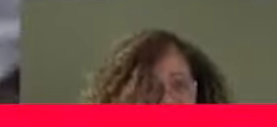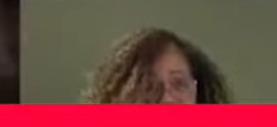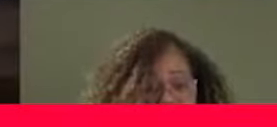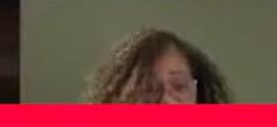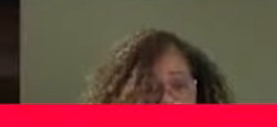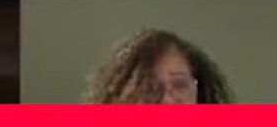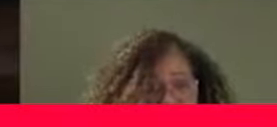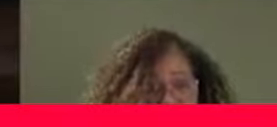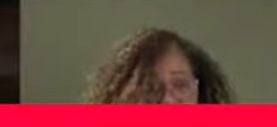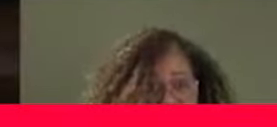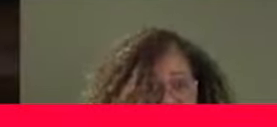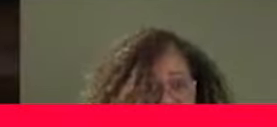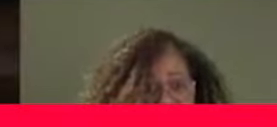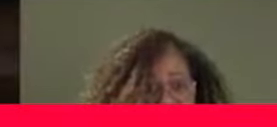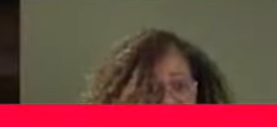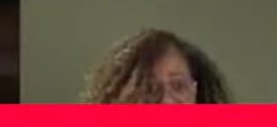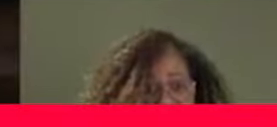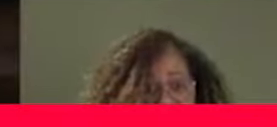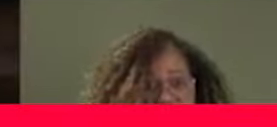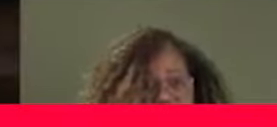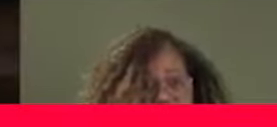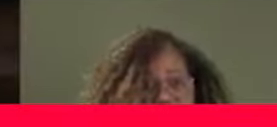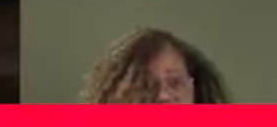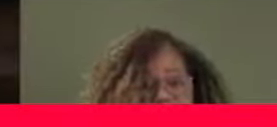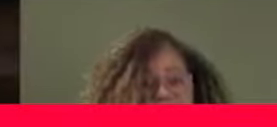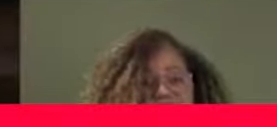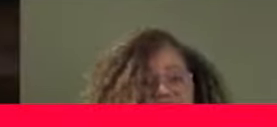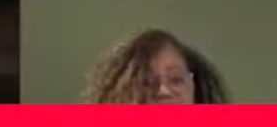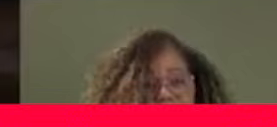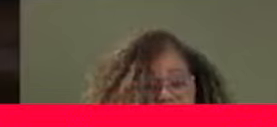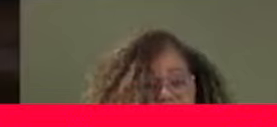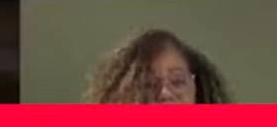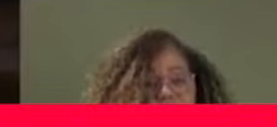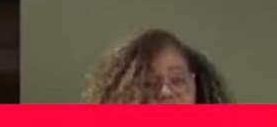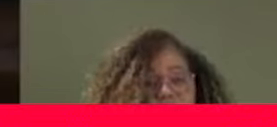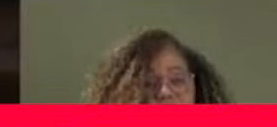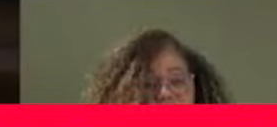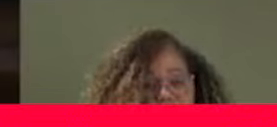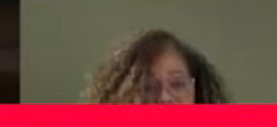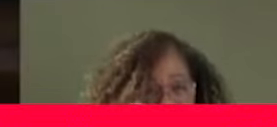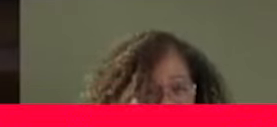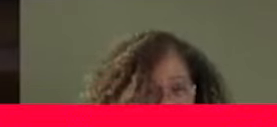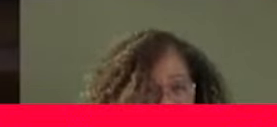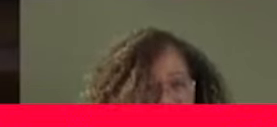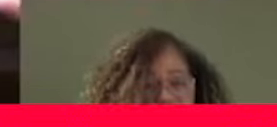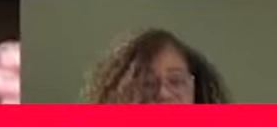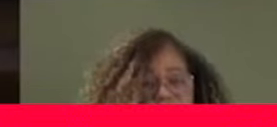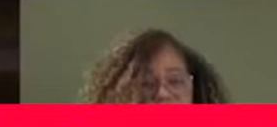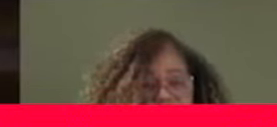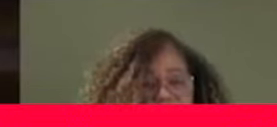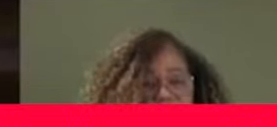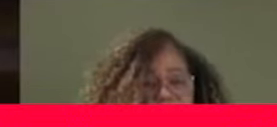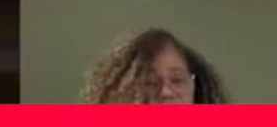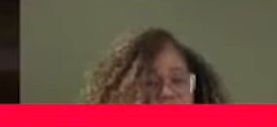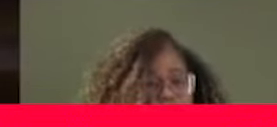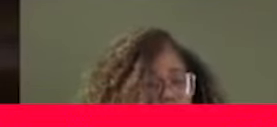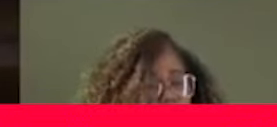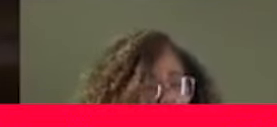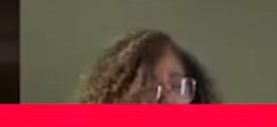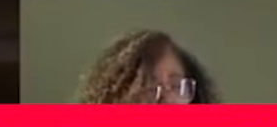brutamente assassinadas e sofreram violências eh encontrar esse homem